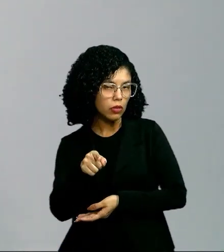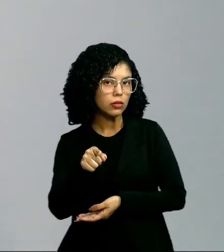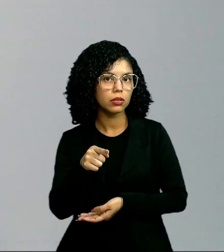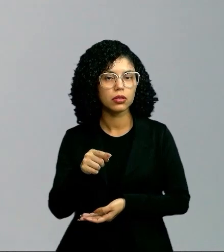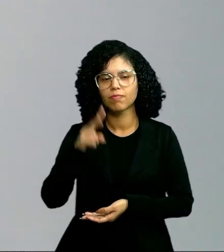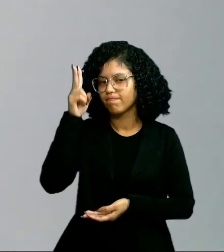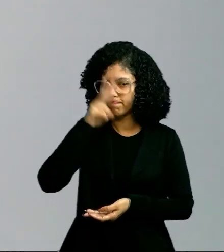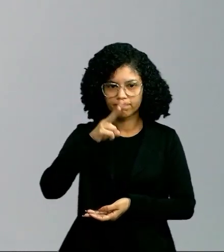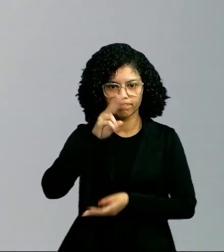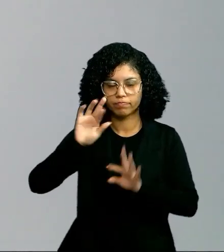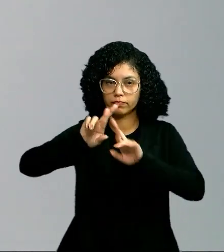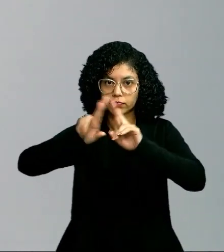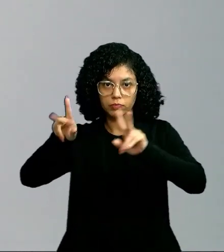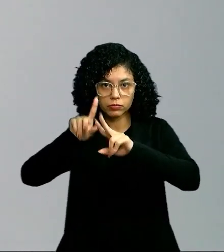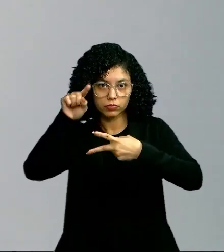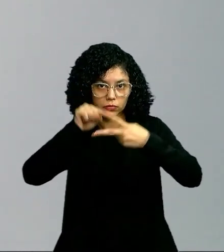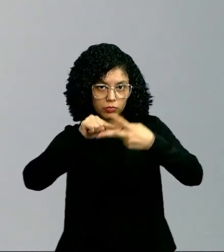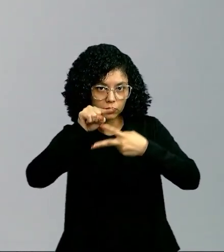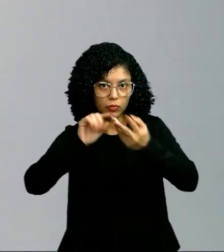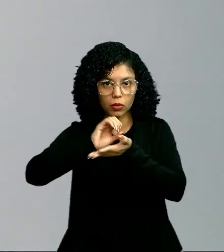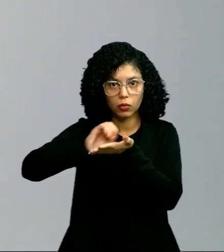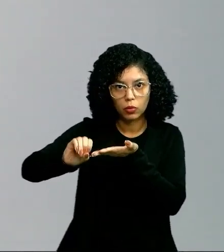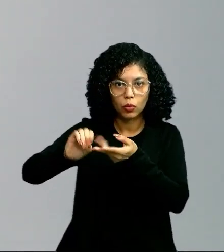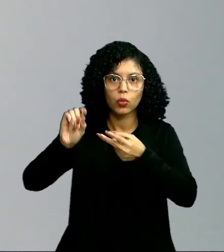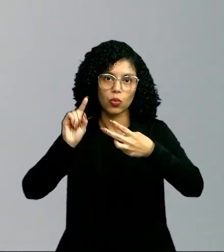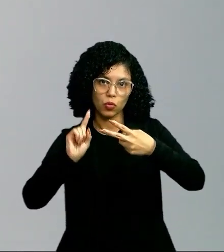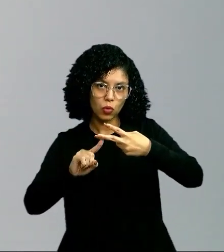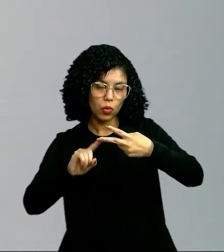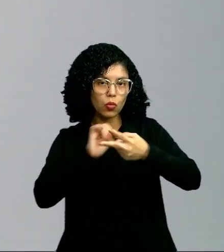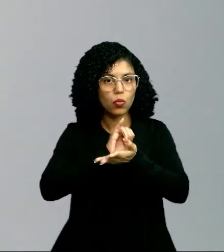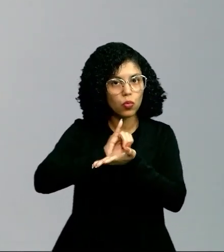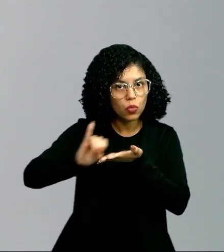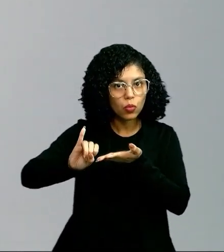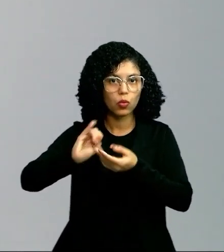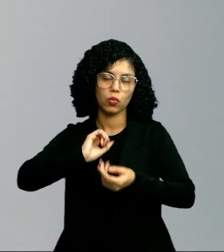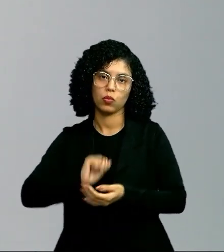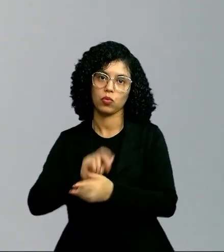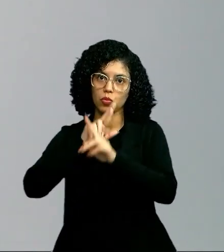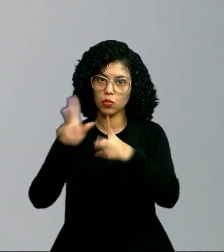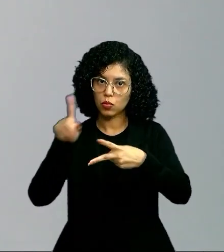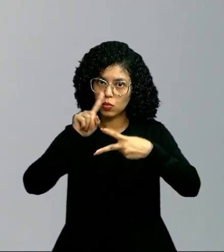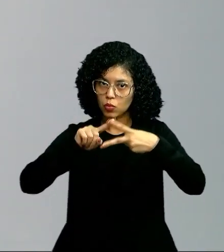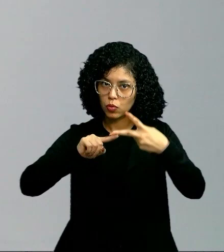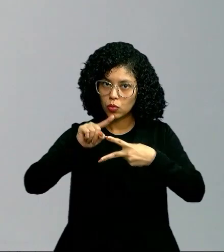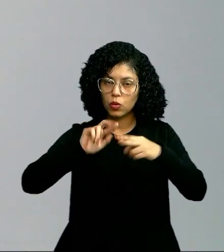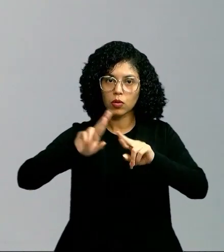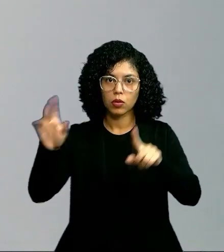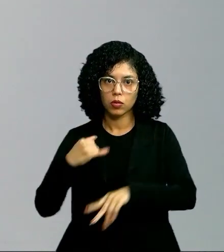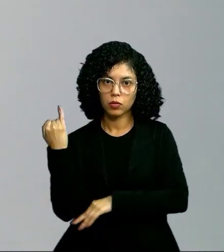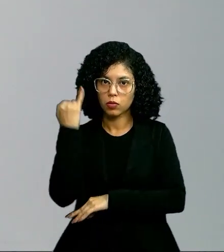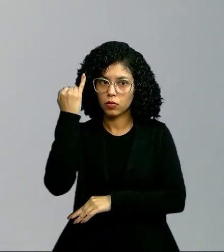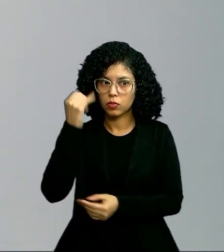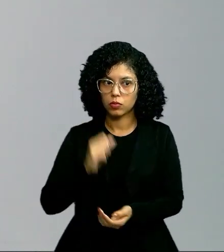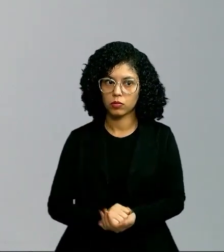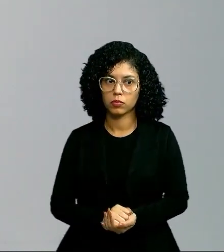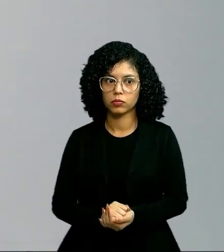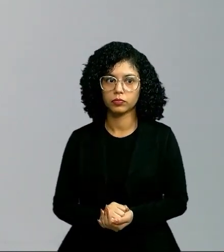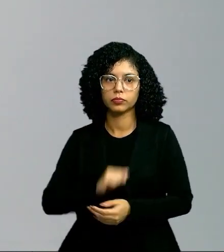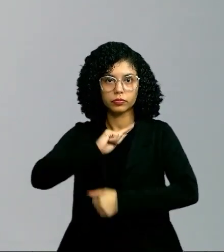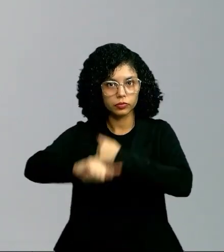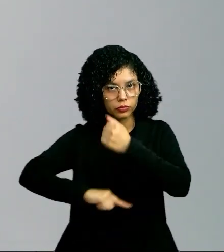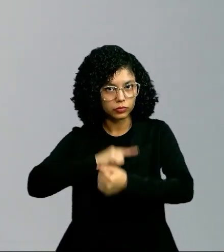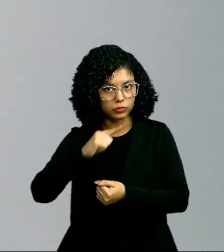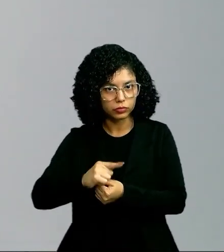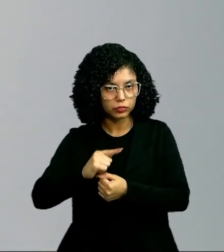que não lembra a diferença de um composto orgânico para um inorgânico, a diferença principal está no átomo